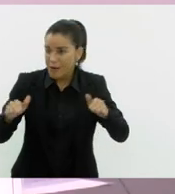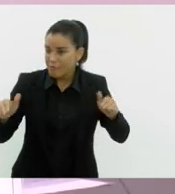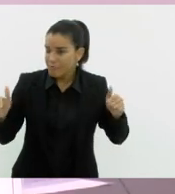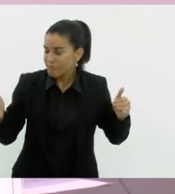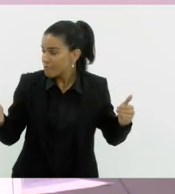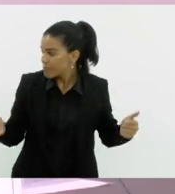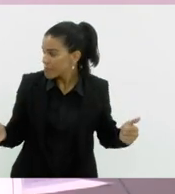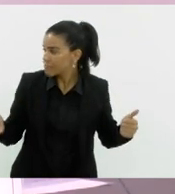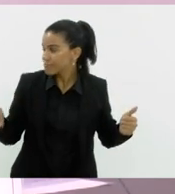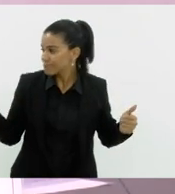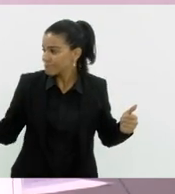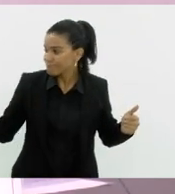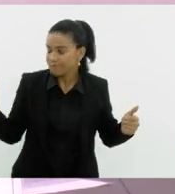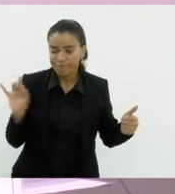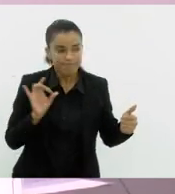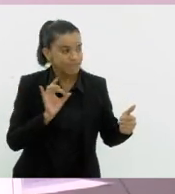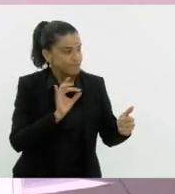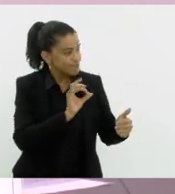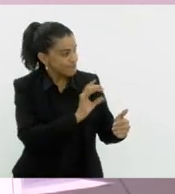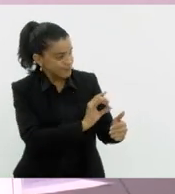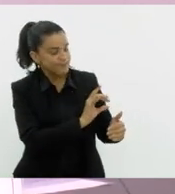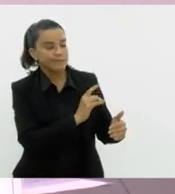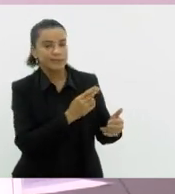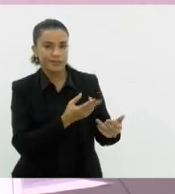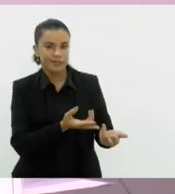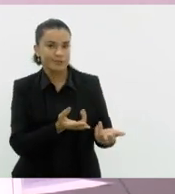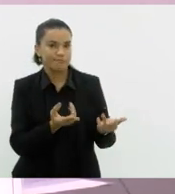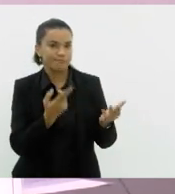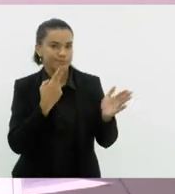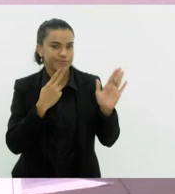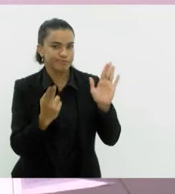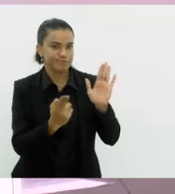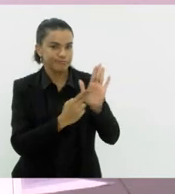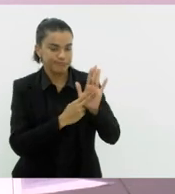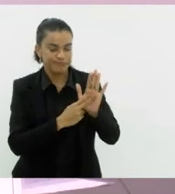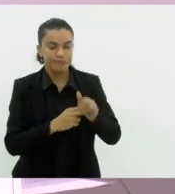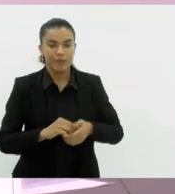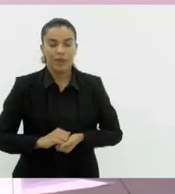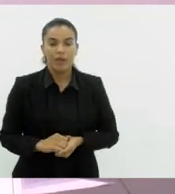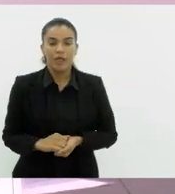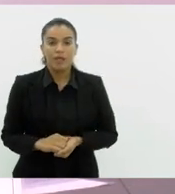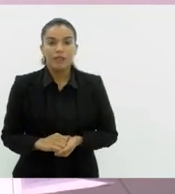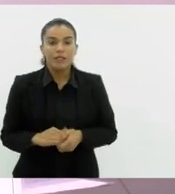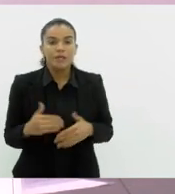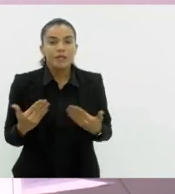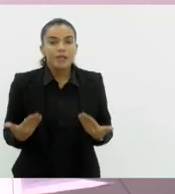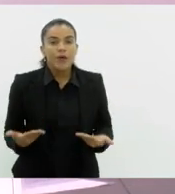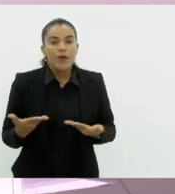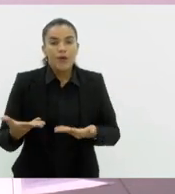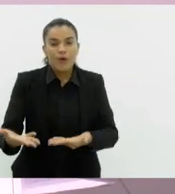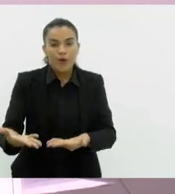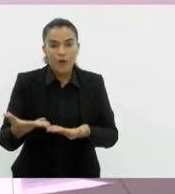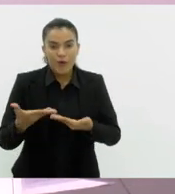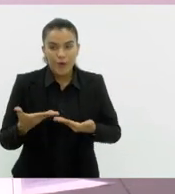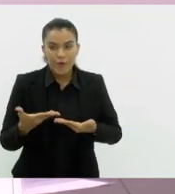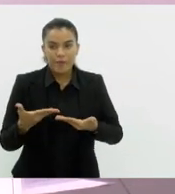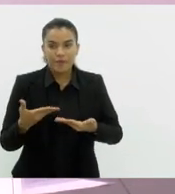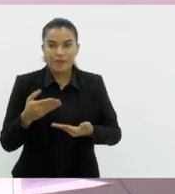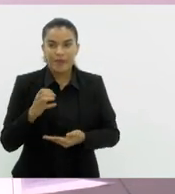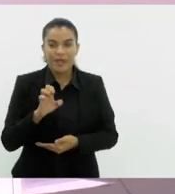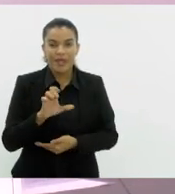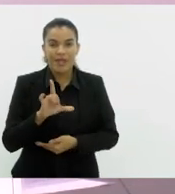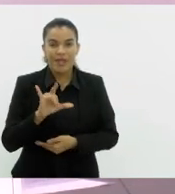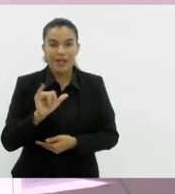se comprometam nesse processo. Então, é muito importante a gente falar sobre isso. Então, quero convidar a senhora